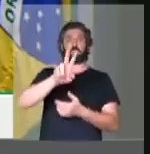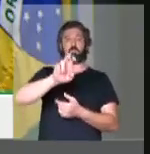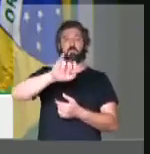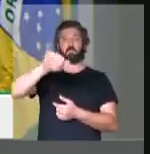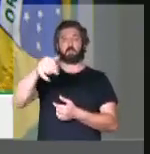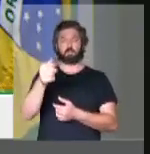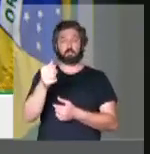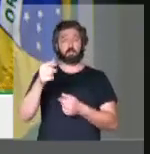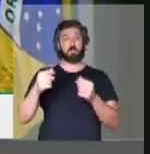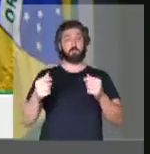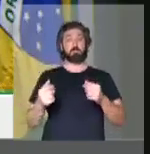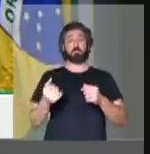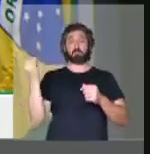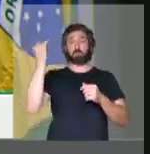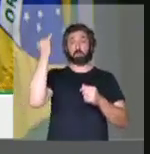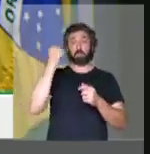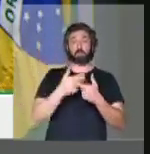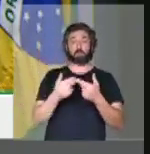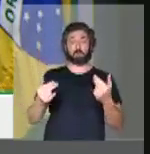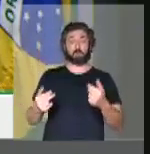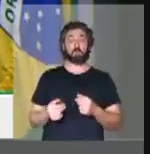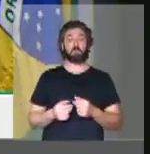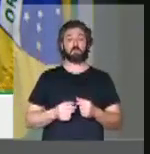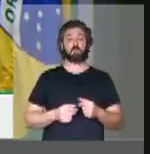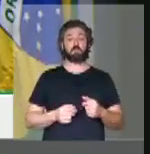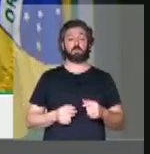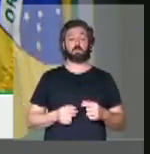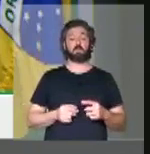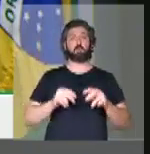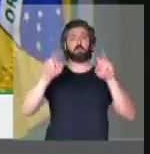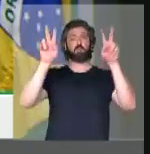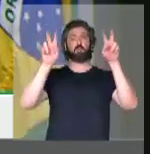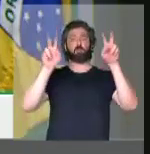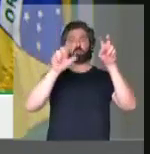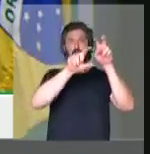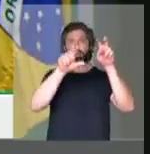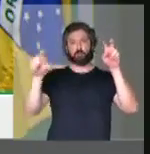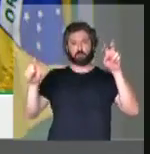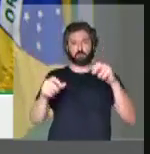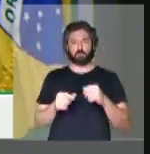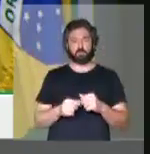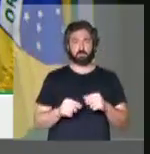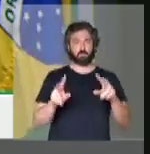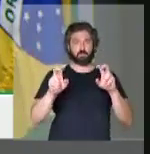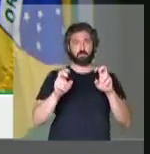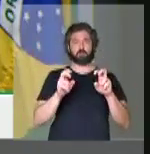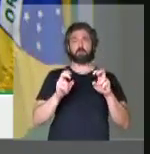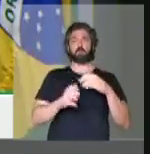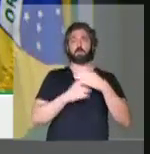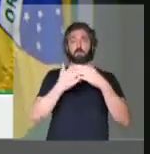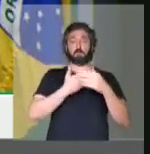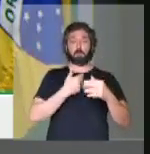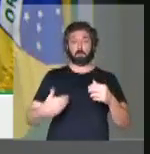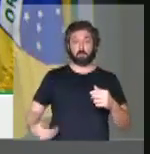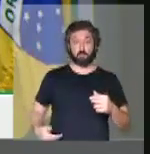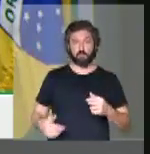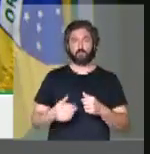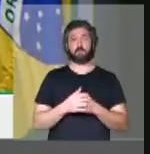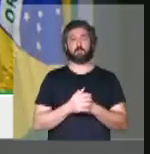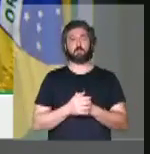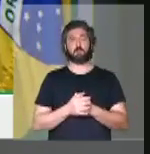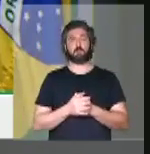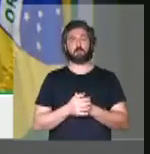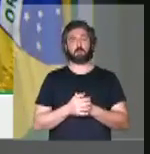E o último artigo, senhor presidente, no outro nome da revista, sob o título, ainda precisamos de estatais,